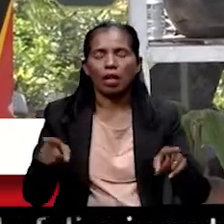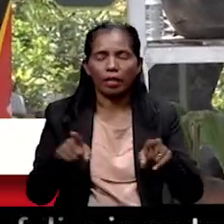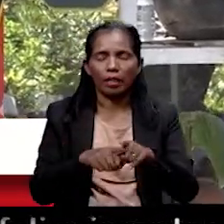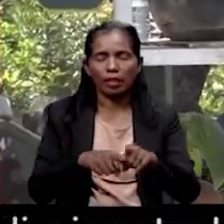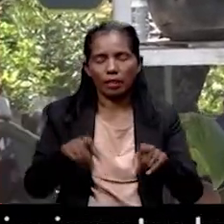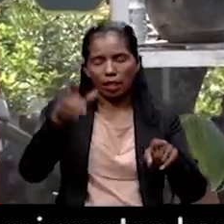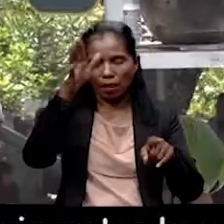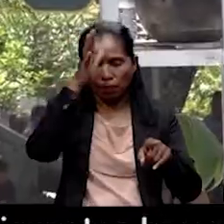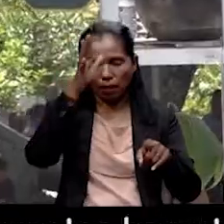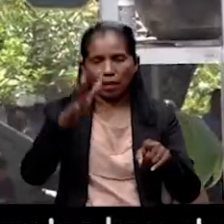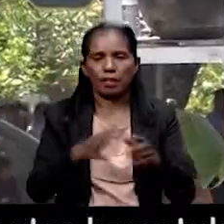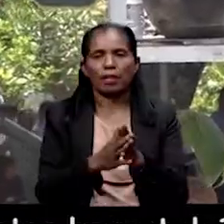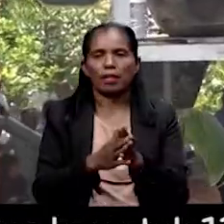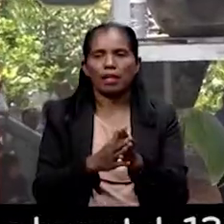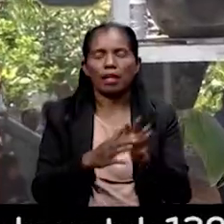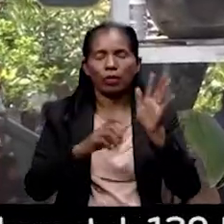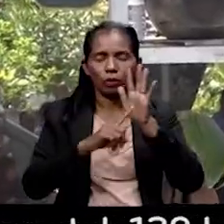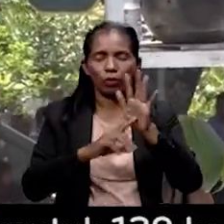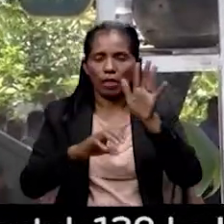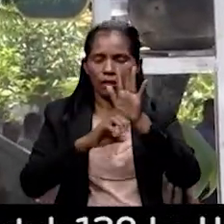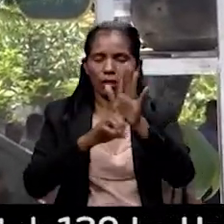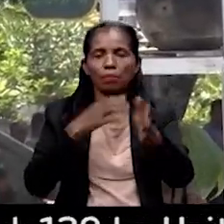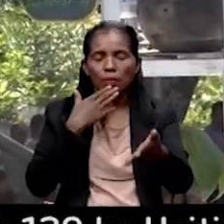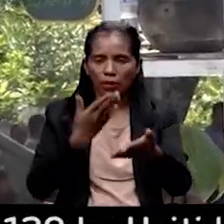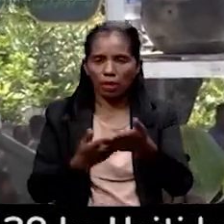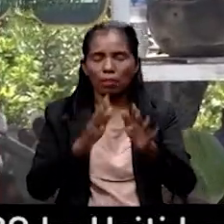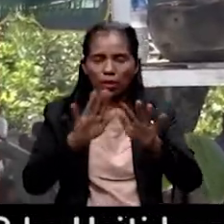be exemplar atsai duni bibia.